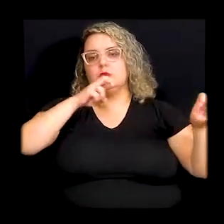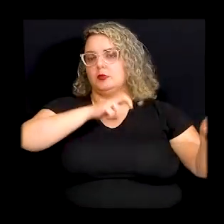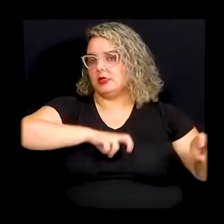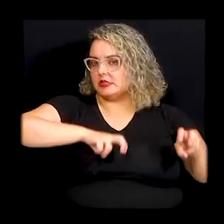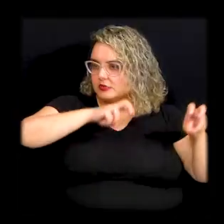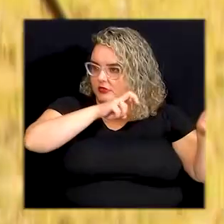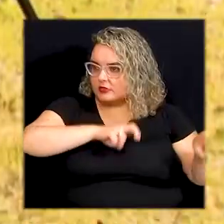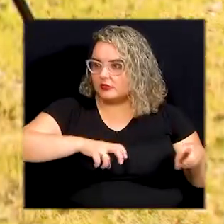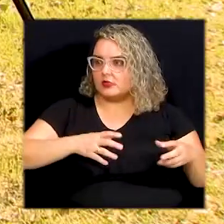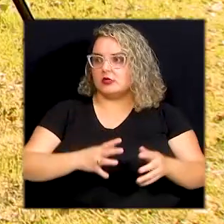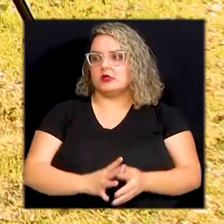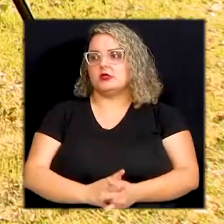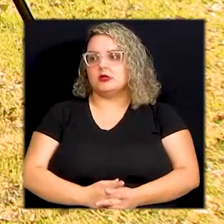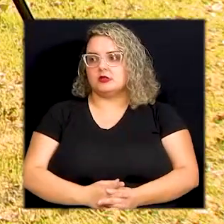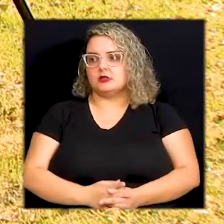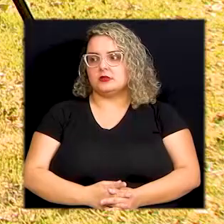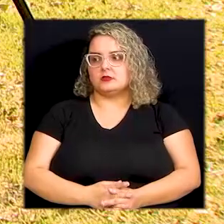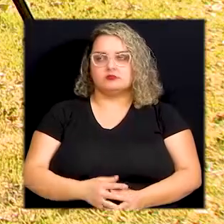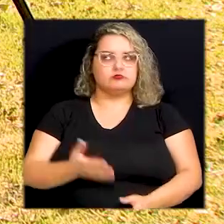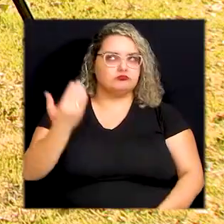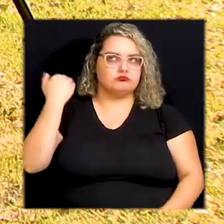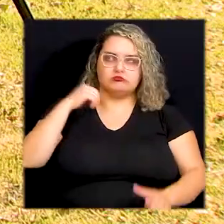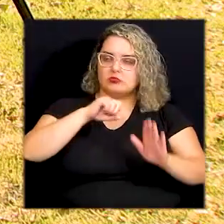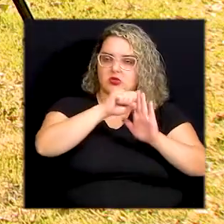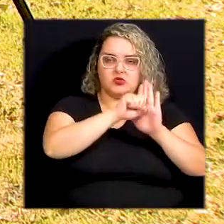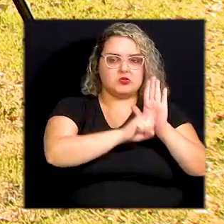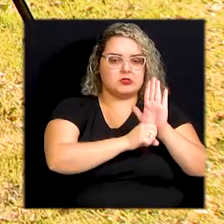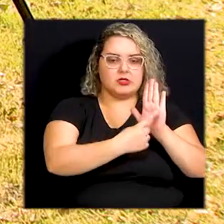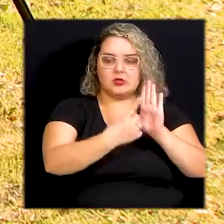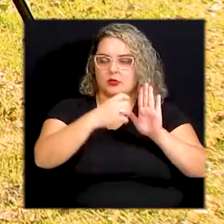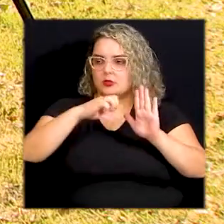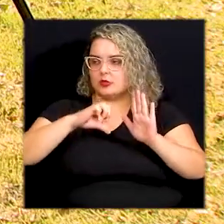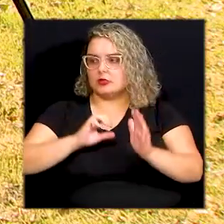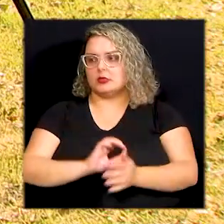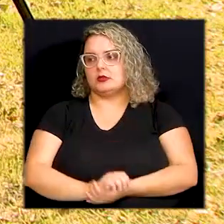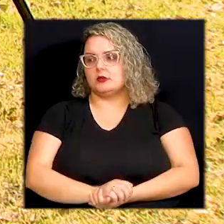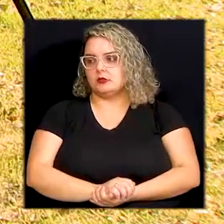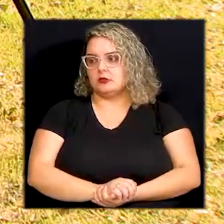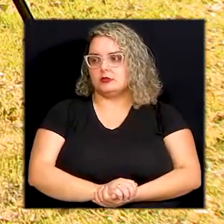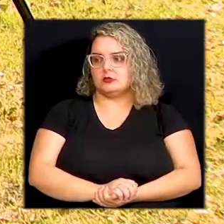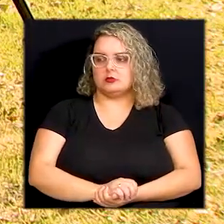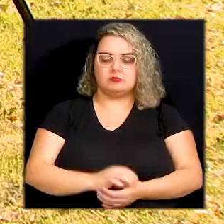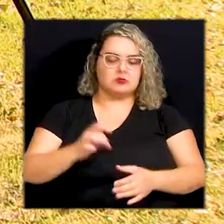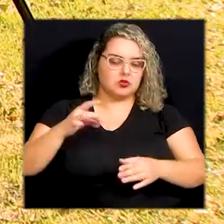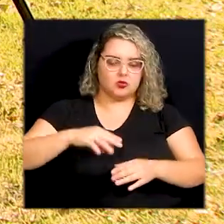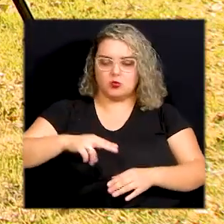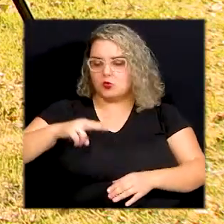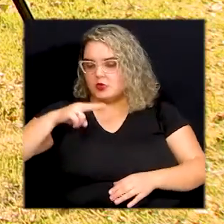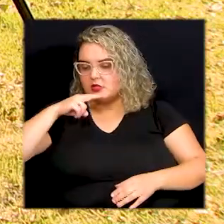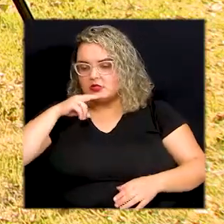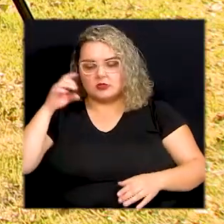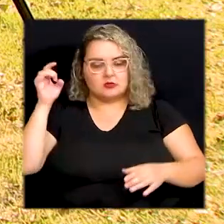fazenda. Lá no século XIX, plantou-se cana,